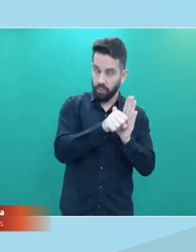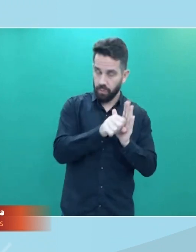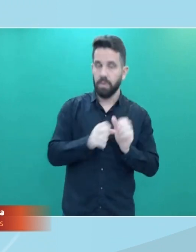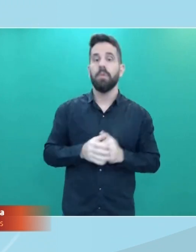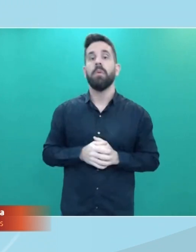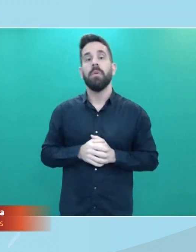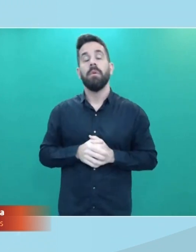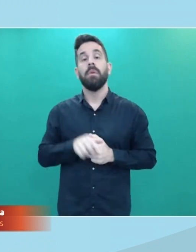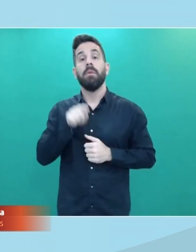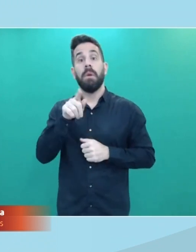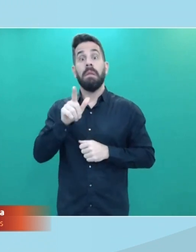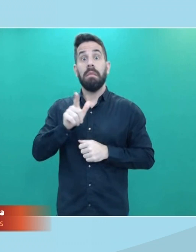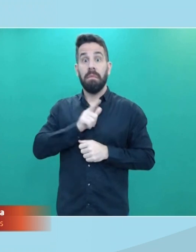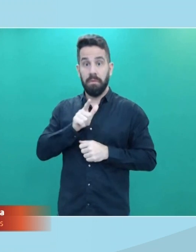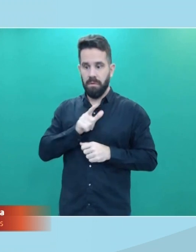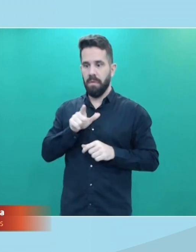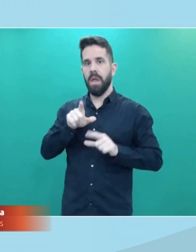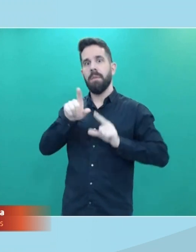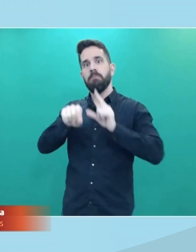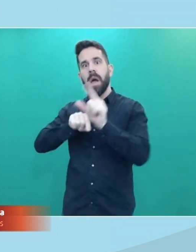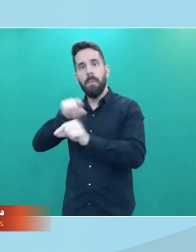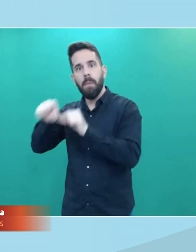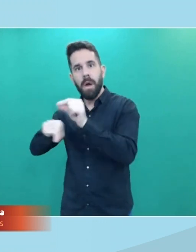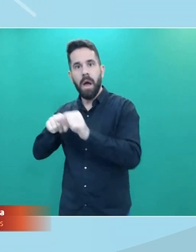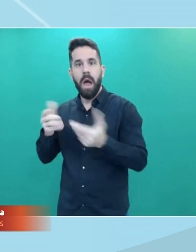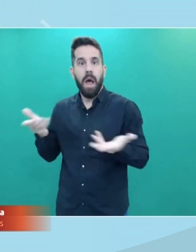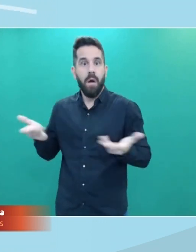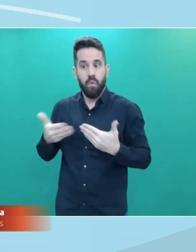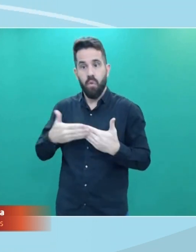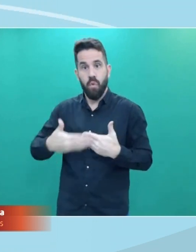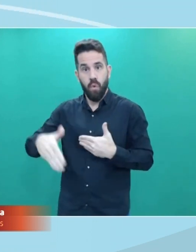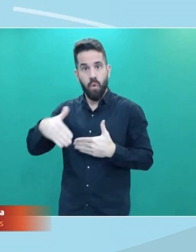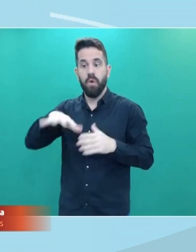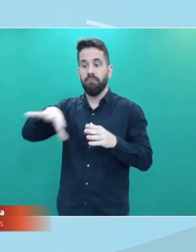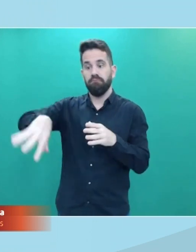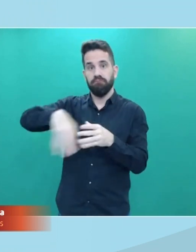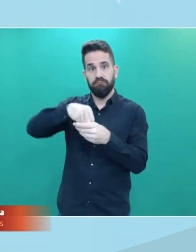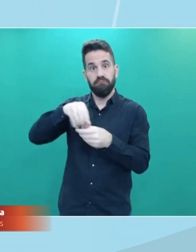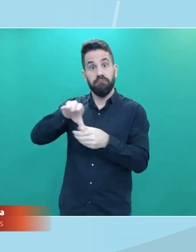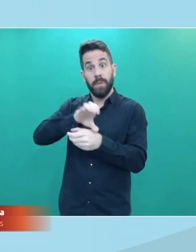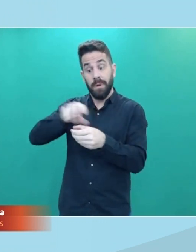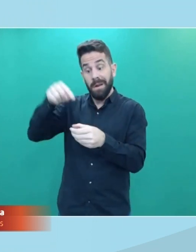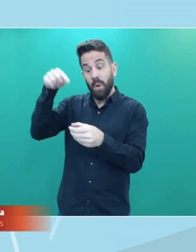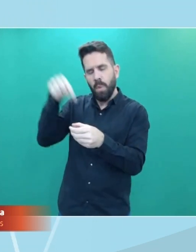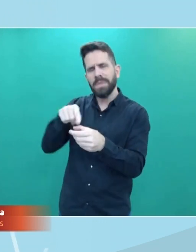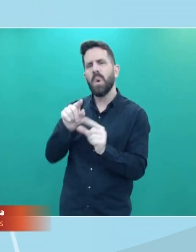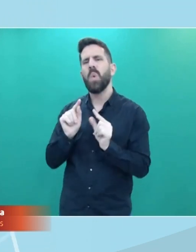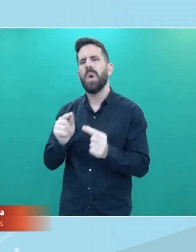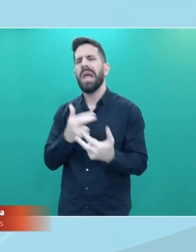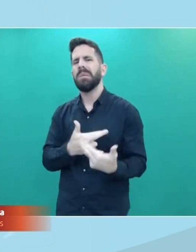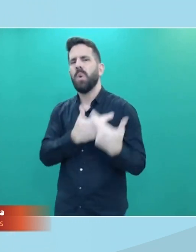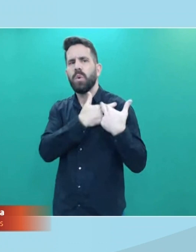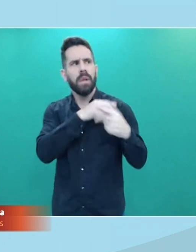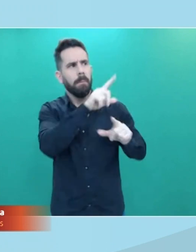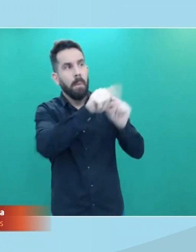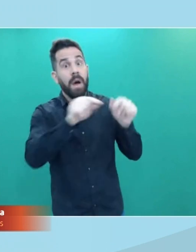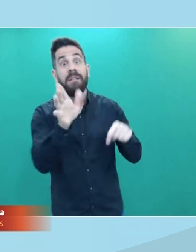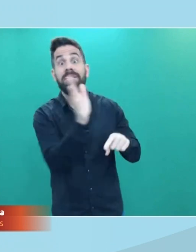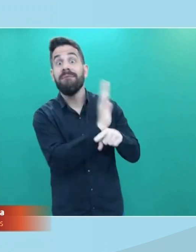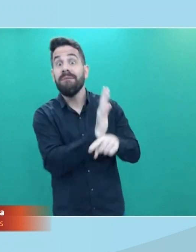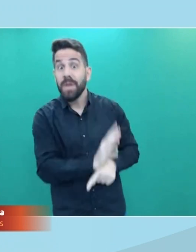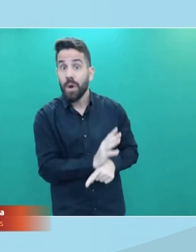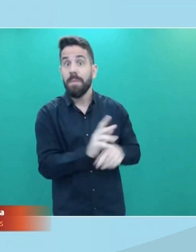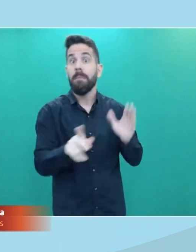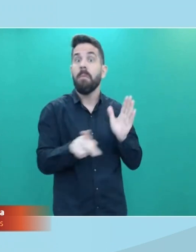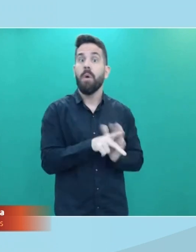que vai escolher os membros das comissões, que vai selecionar os filmes para o FICA 2023, estão abertas. Bom, essas inscrições